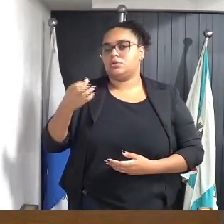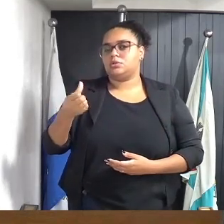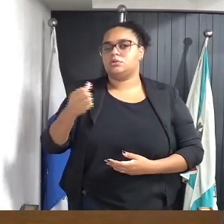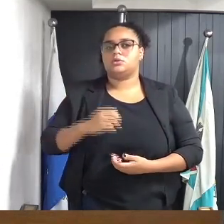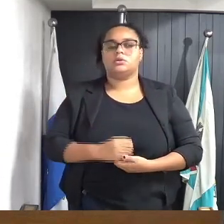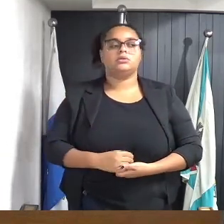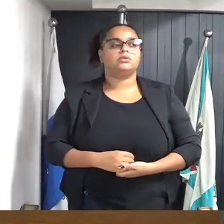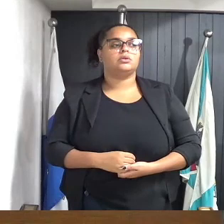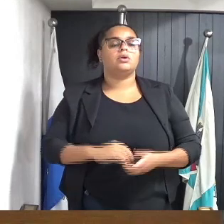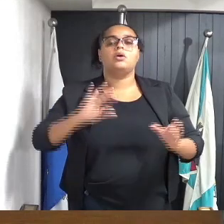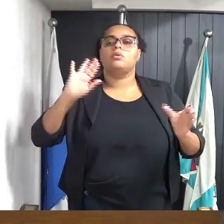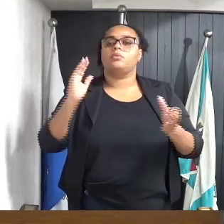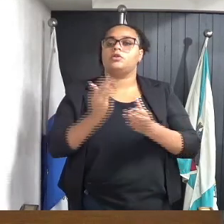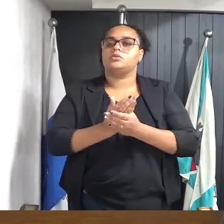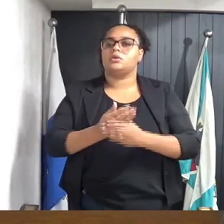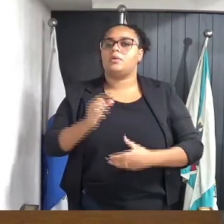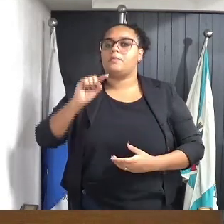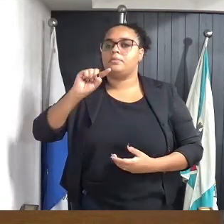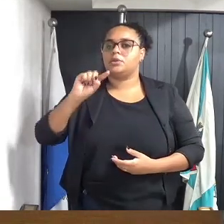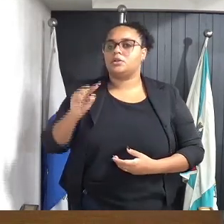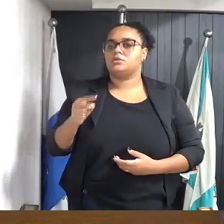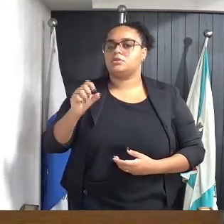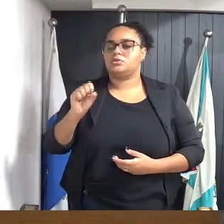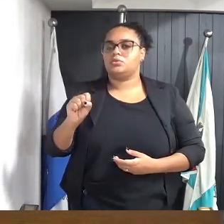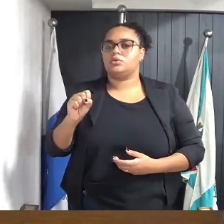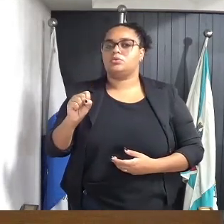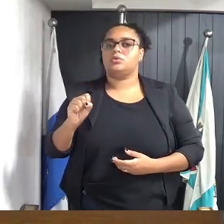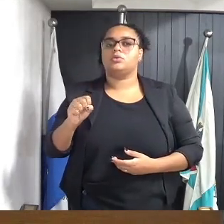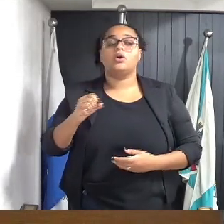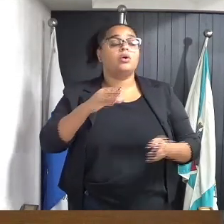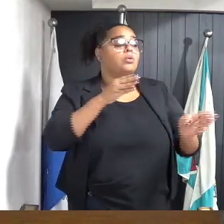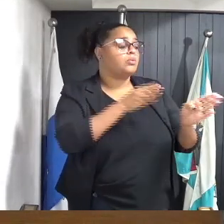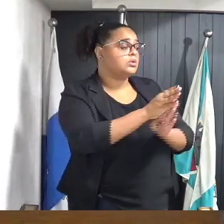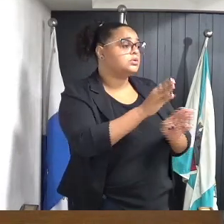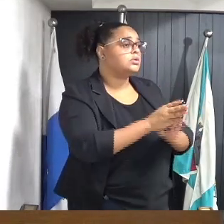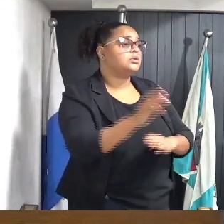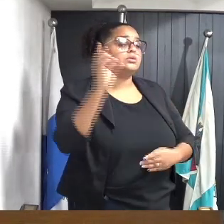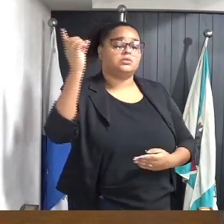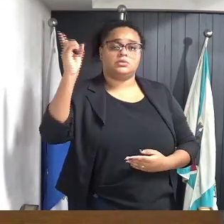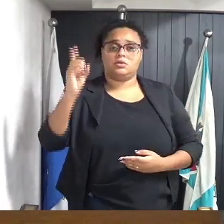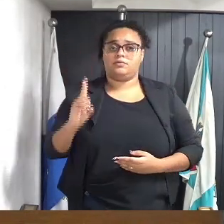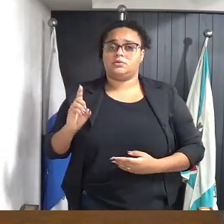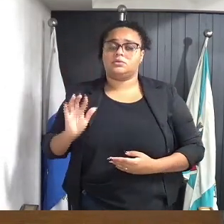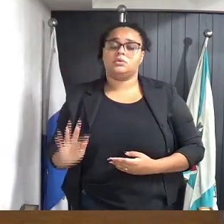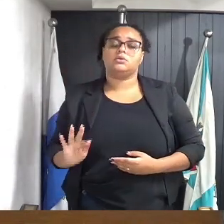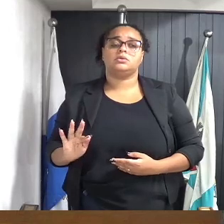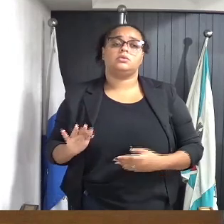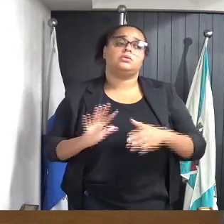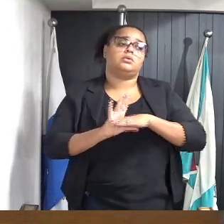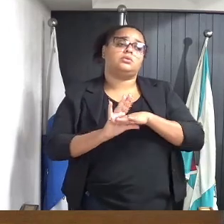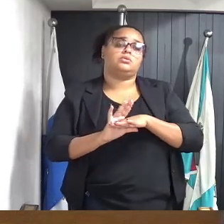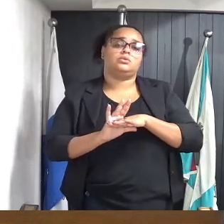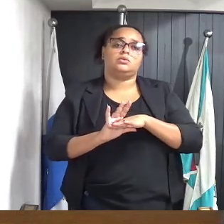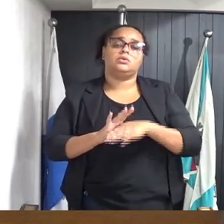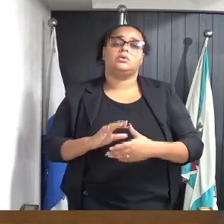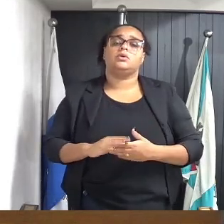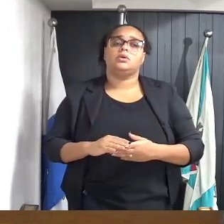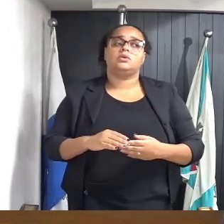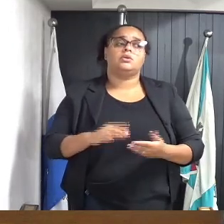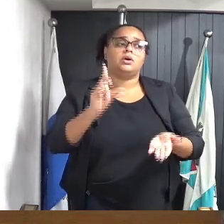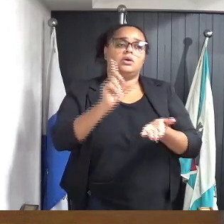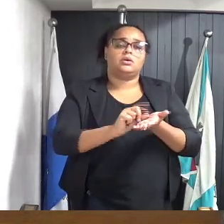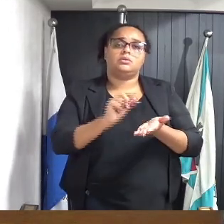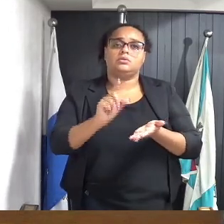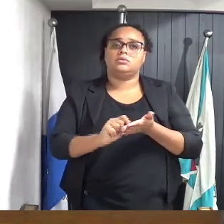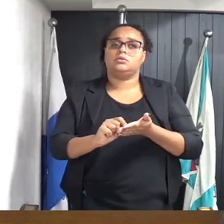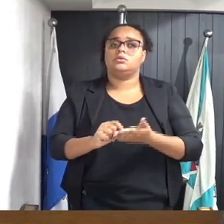município. Processo número 1308/2024, do Conselho Municipal do Direito da Pessoa com Deficiência de Duque de Caxias, encaminhando a cópia